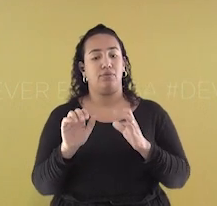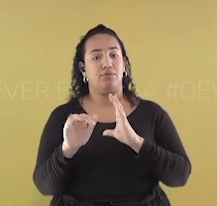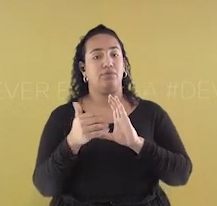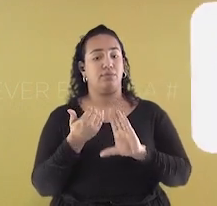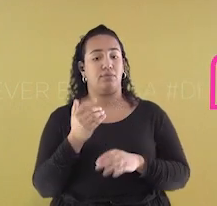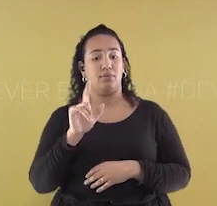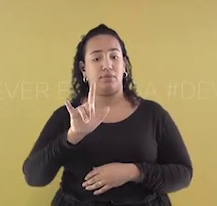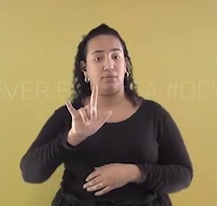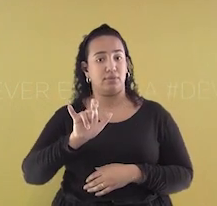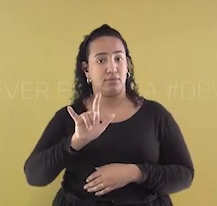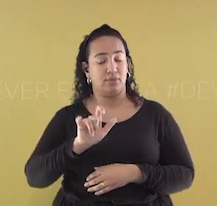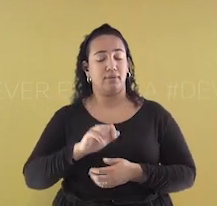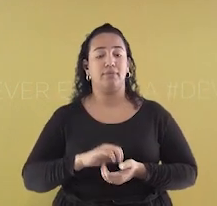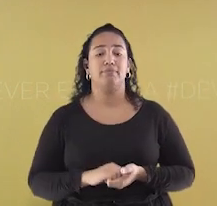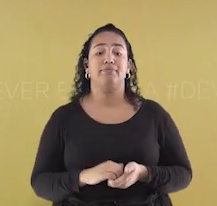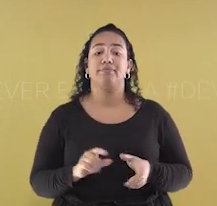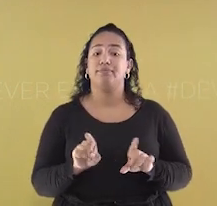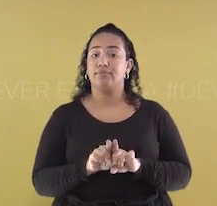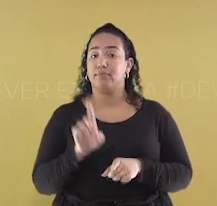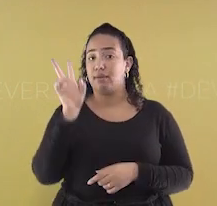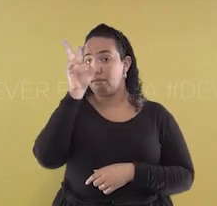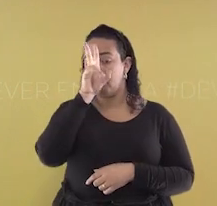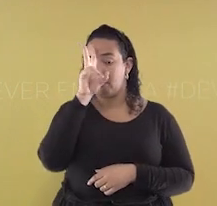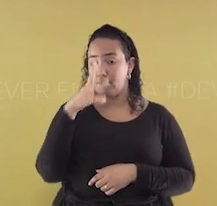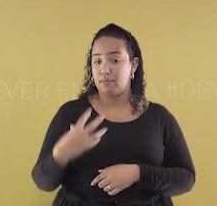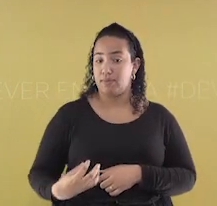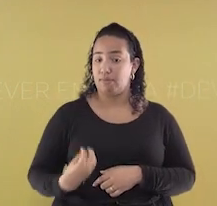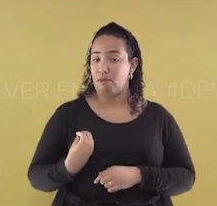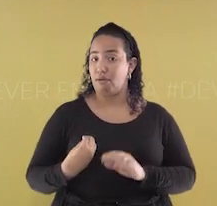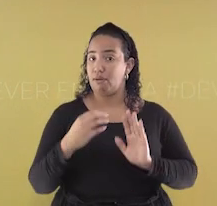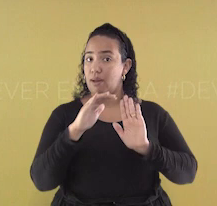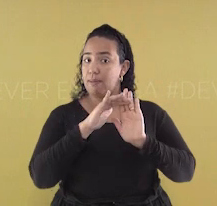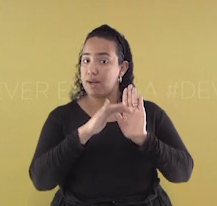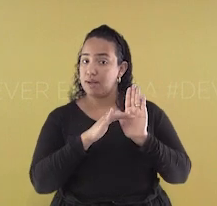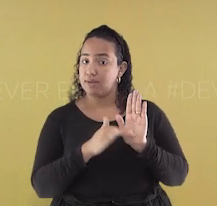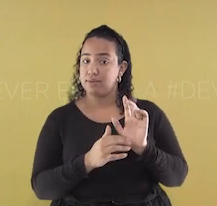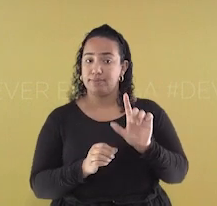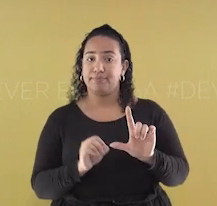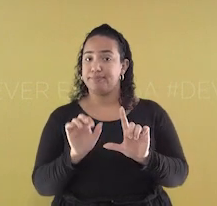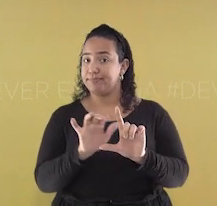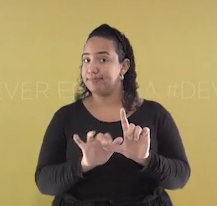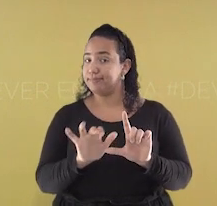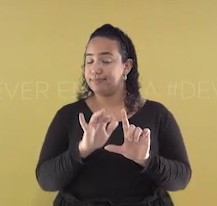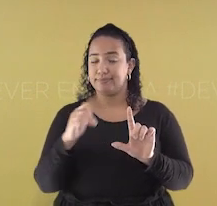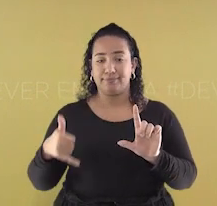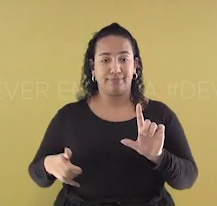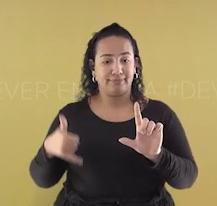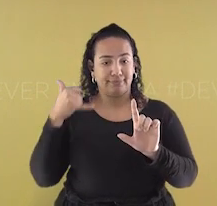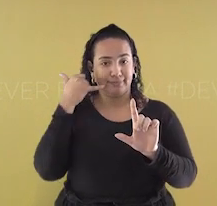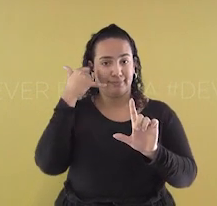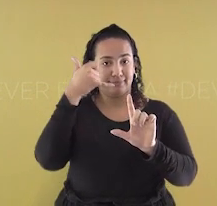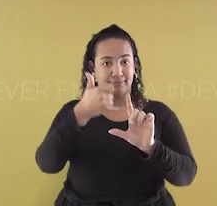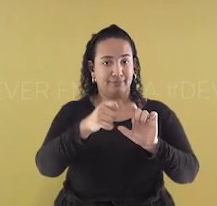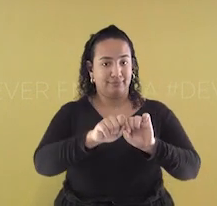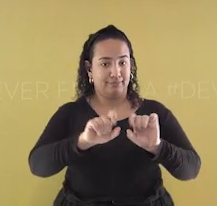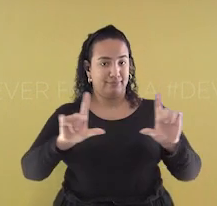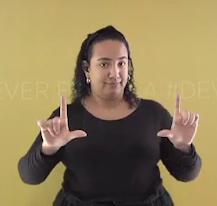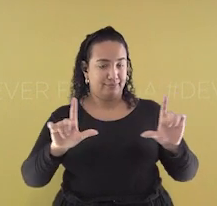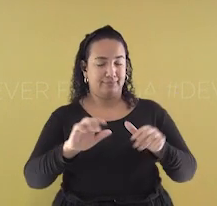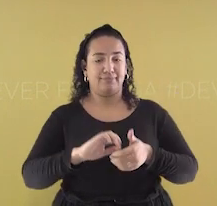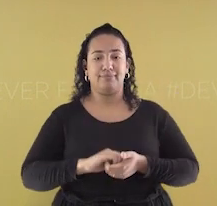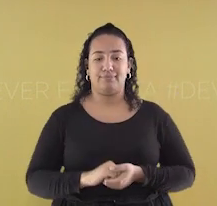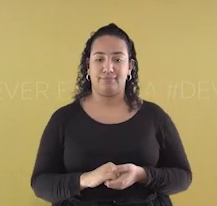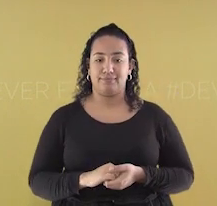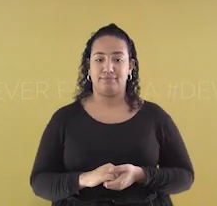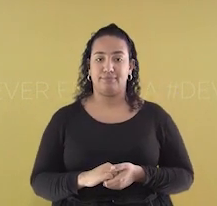legal. Vocês podem mandar pelo Instagram. E lembrem-se de registrar a sua presença na nossa aula, apontando a câmera do celular